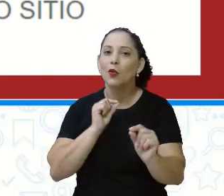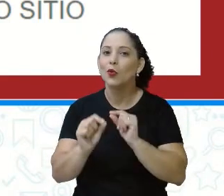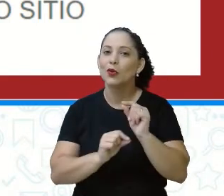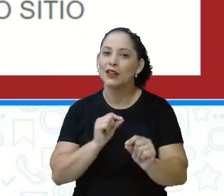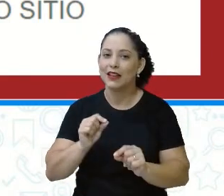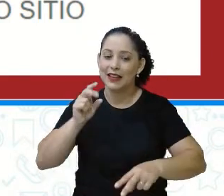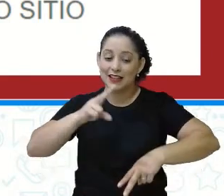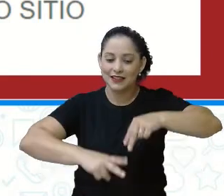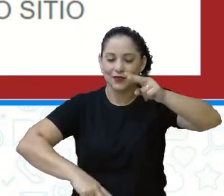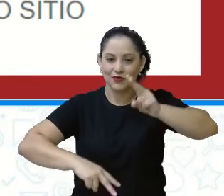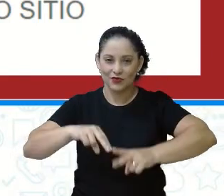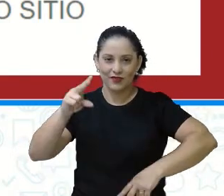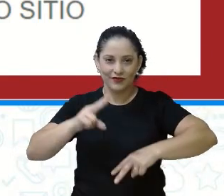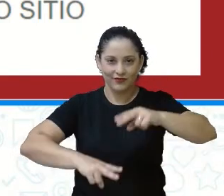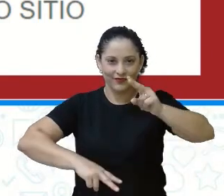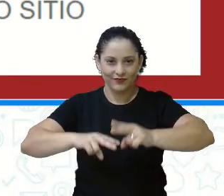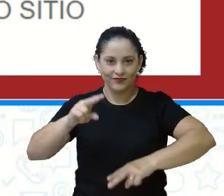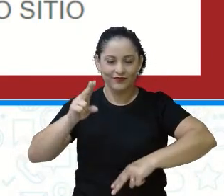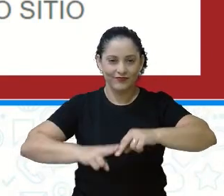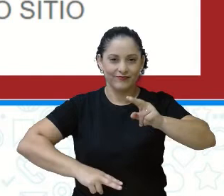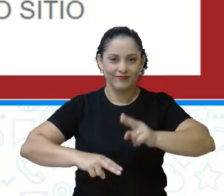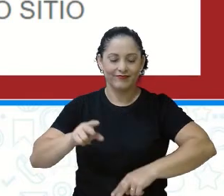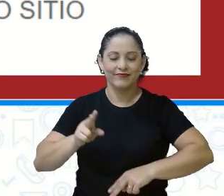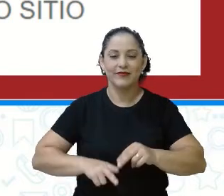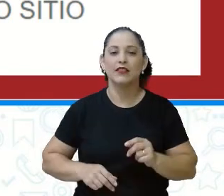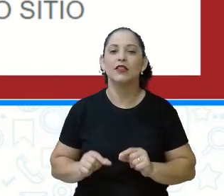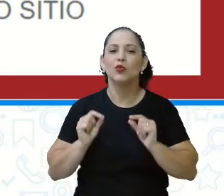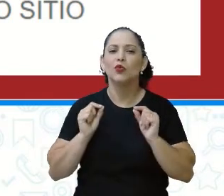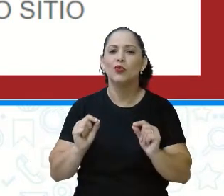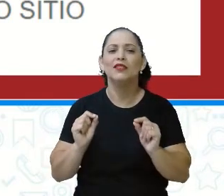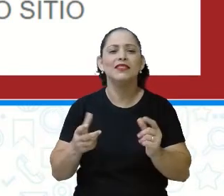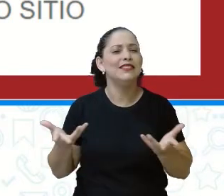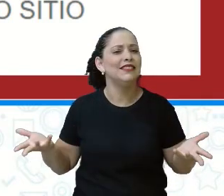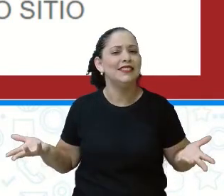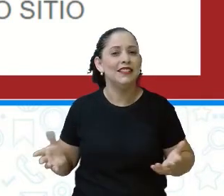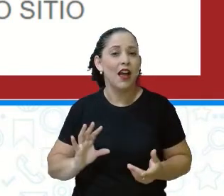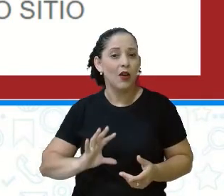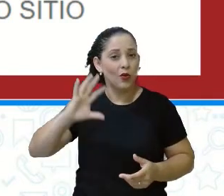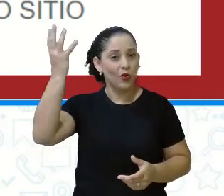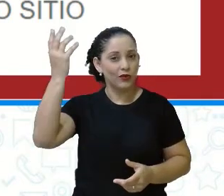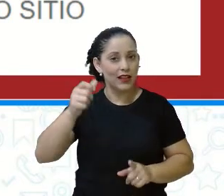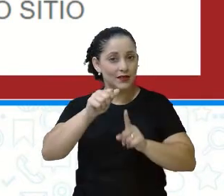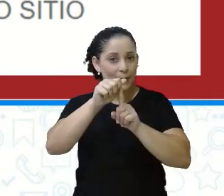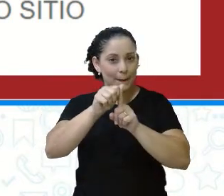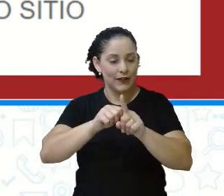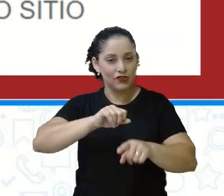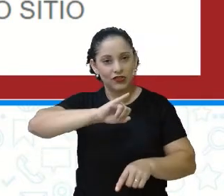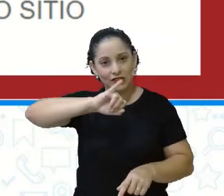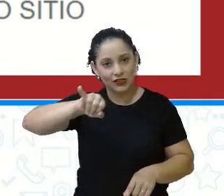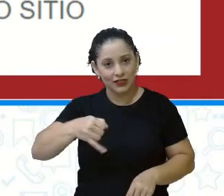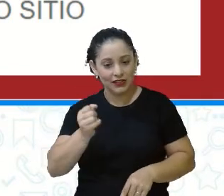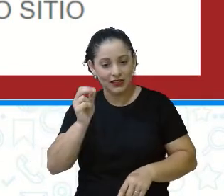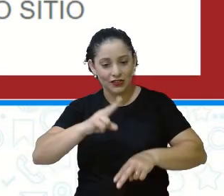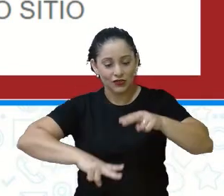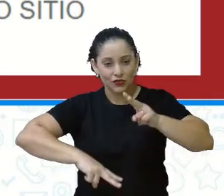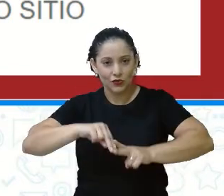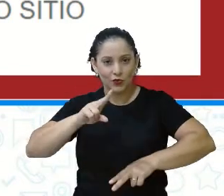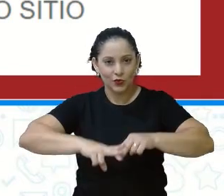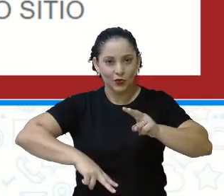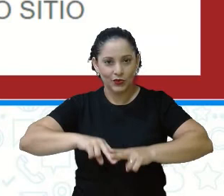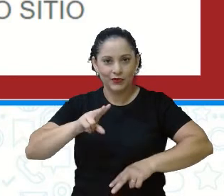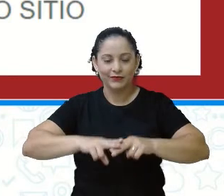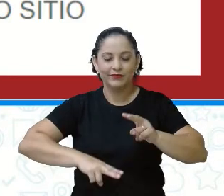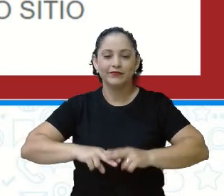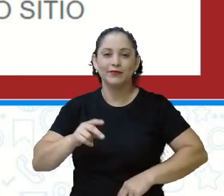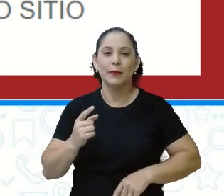ciclo junino. O ciclo junino são as festividades que acontecem no mês de junho em homenagem aos